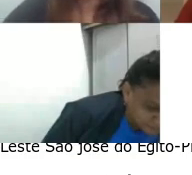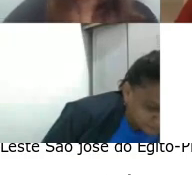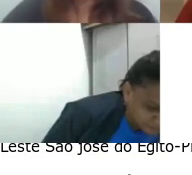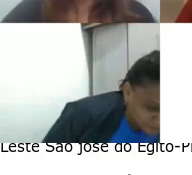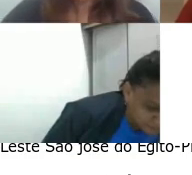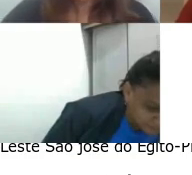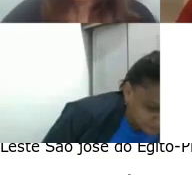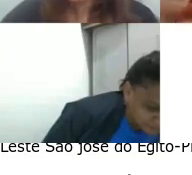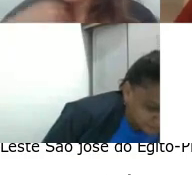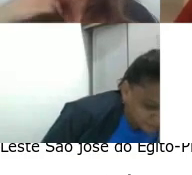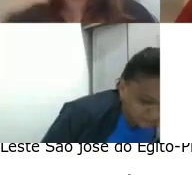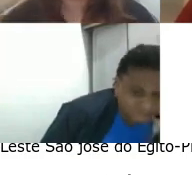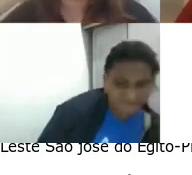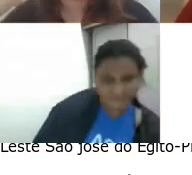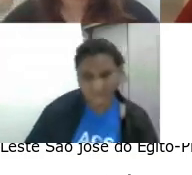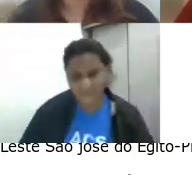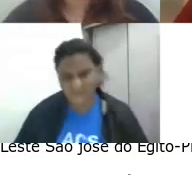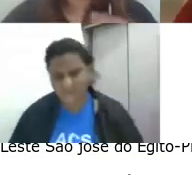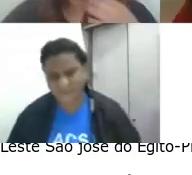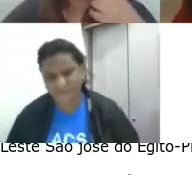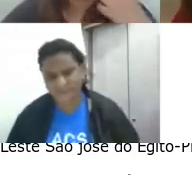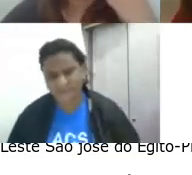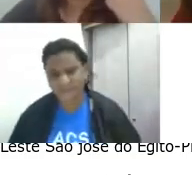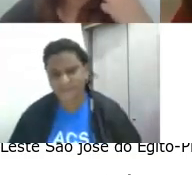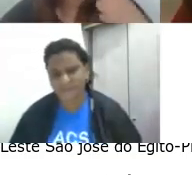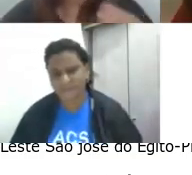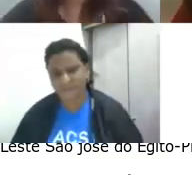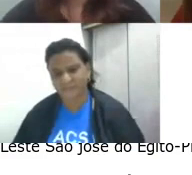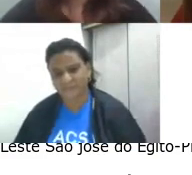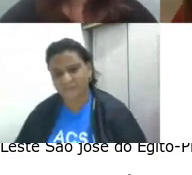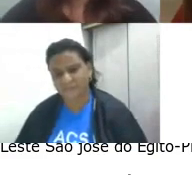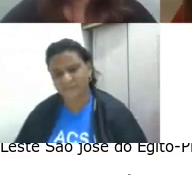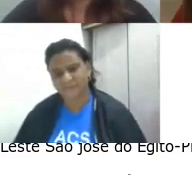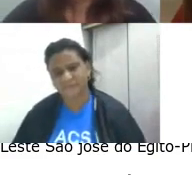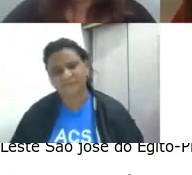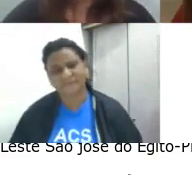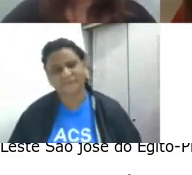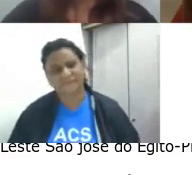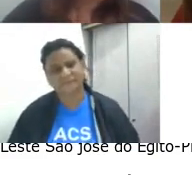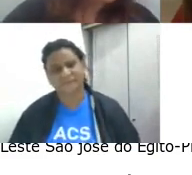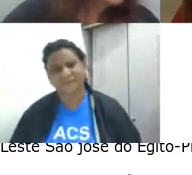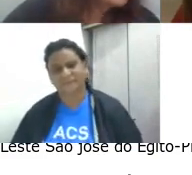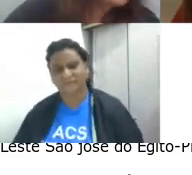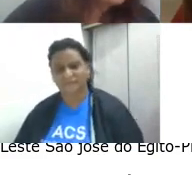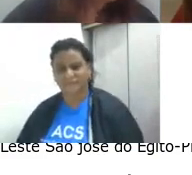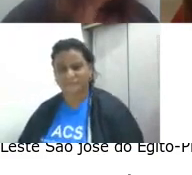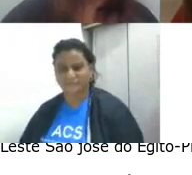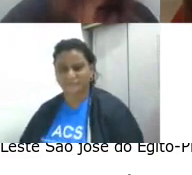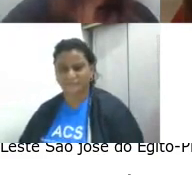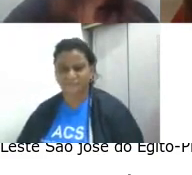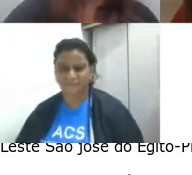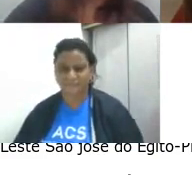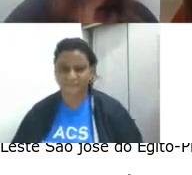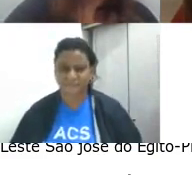tudo começou com uma febre porque eu não tinha tosse eu não tossia só que eu sentia aquele mal já que eu acho